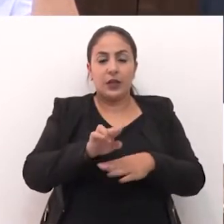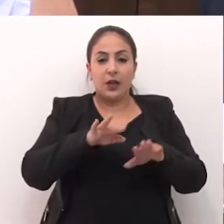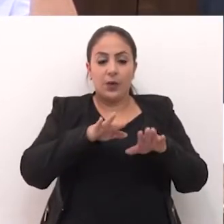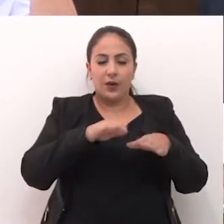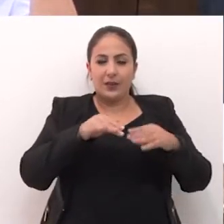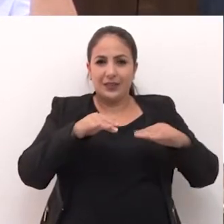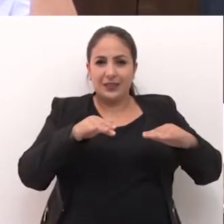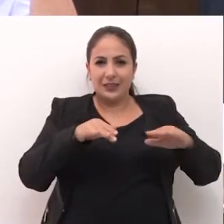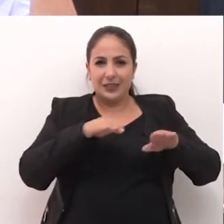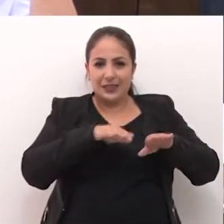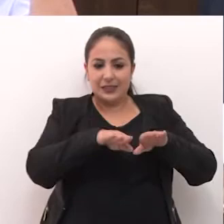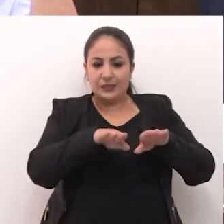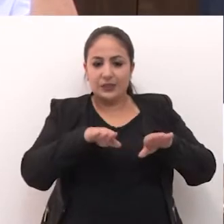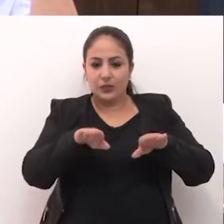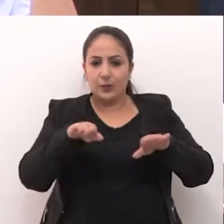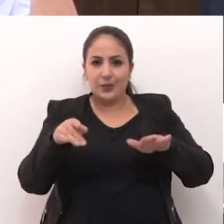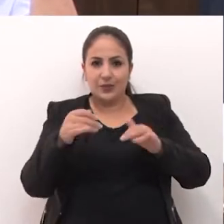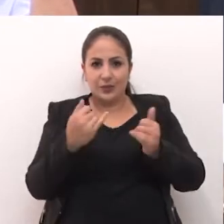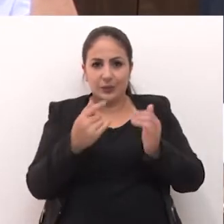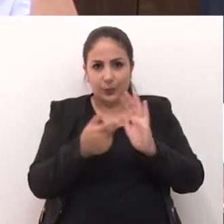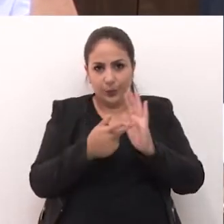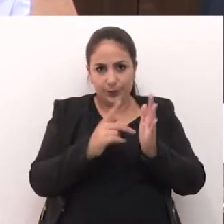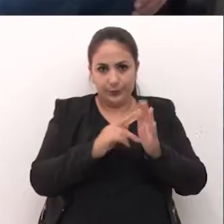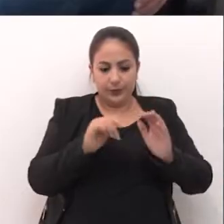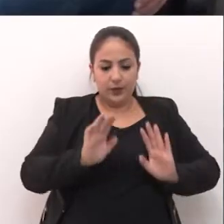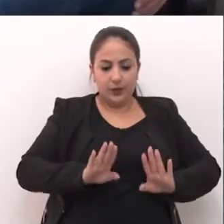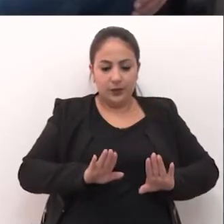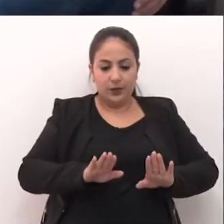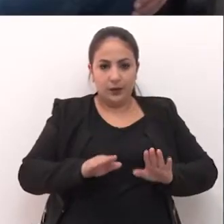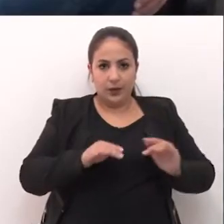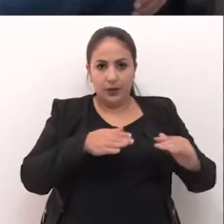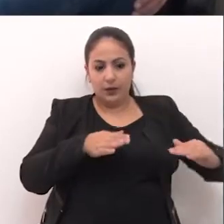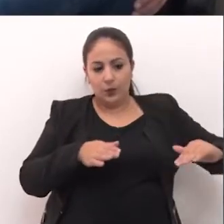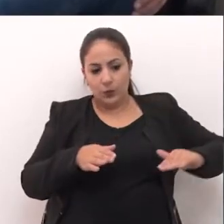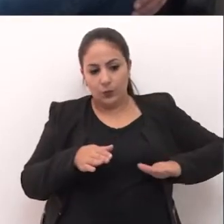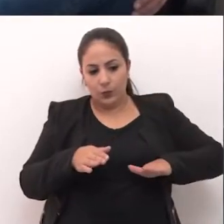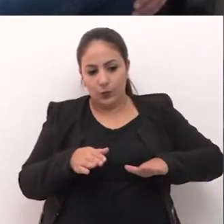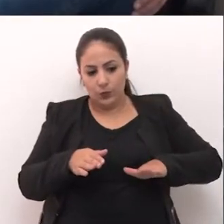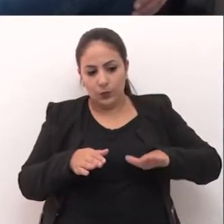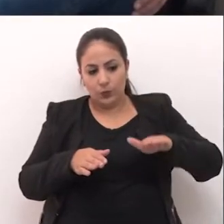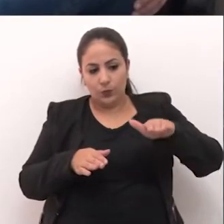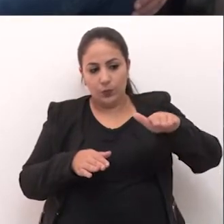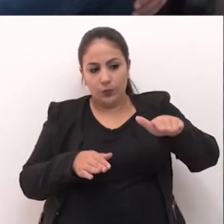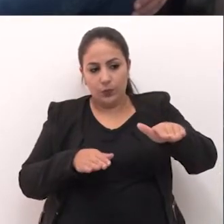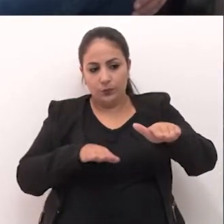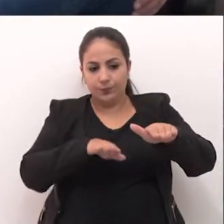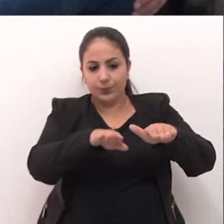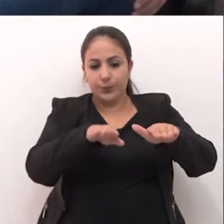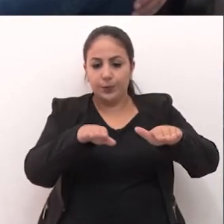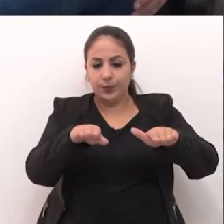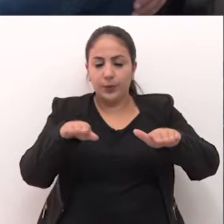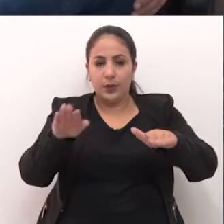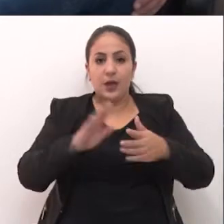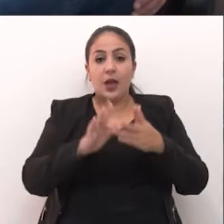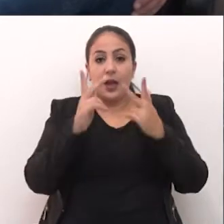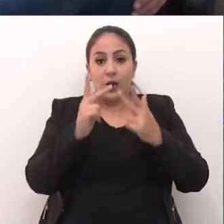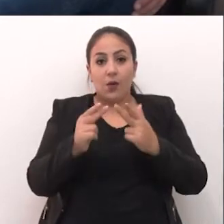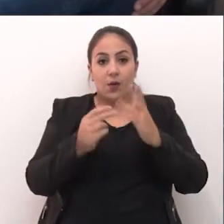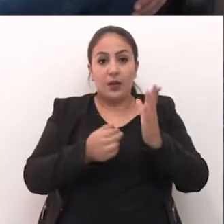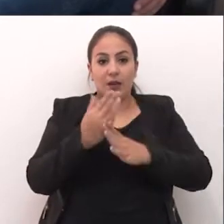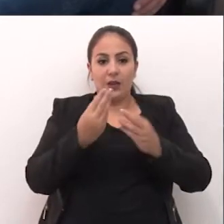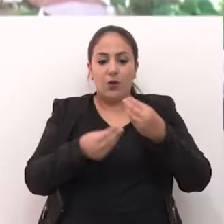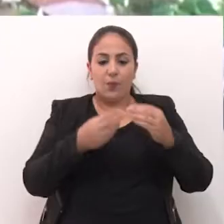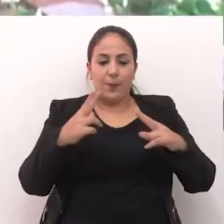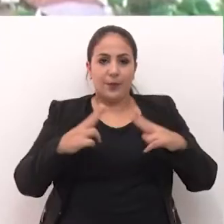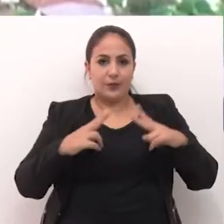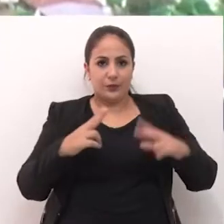dos estacionamentos com guias rebaixadas, uma prática que vem caracterizando as vagas criadas como